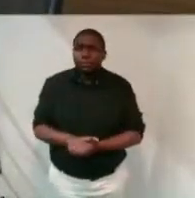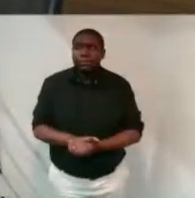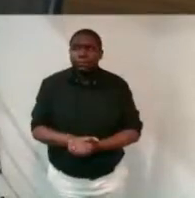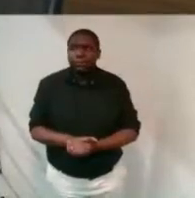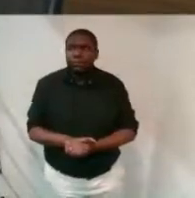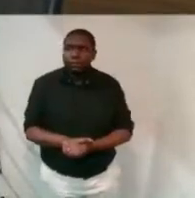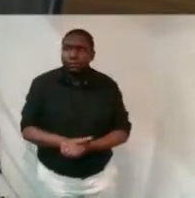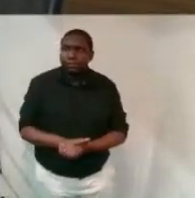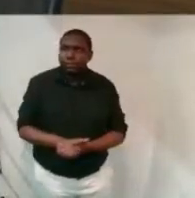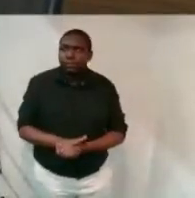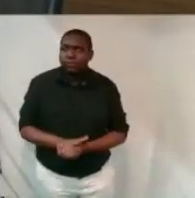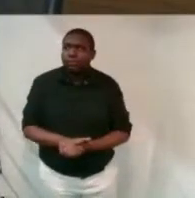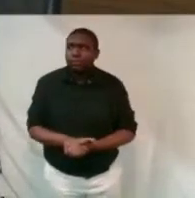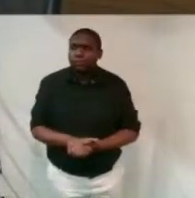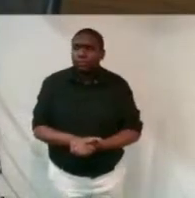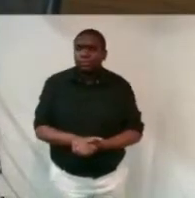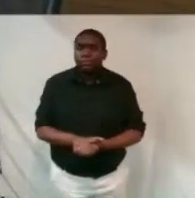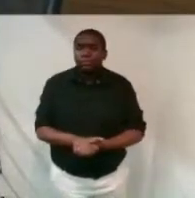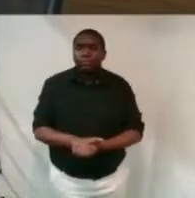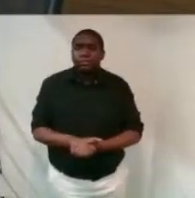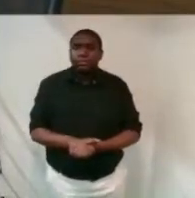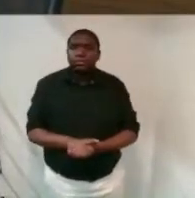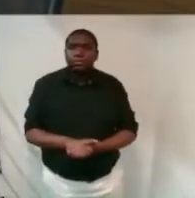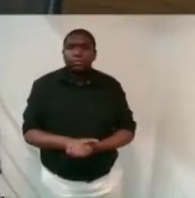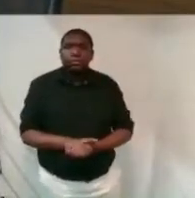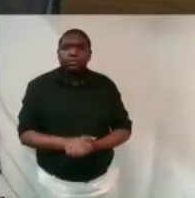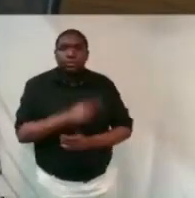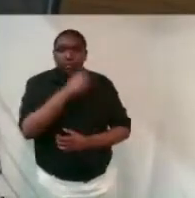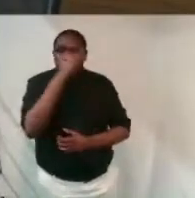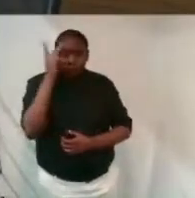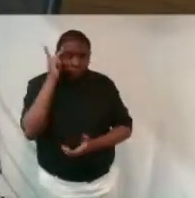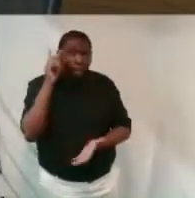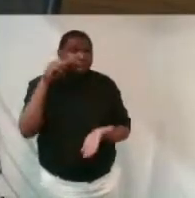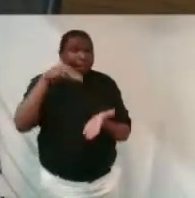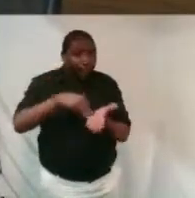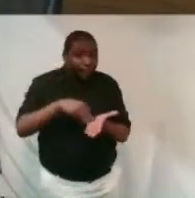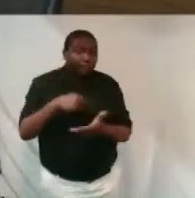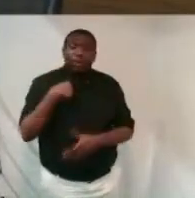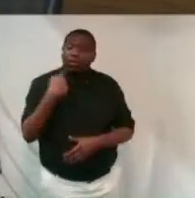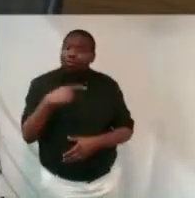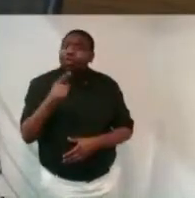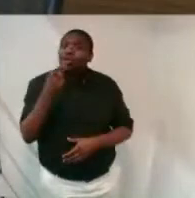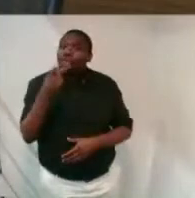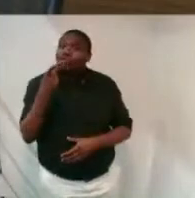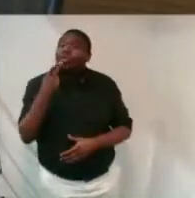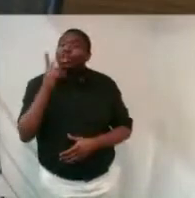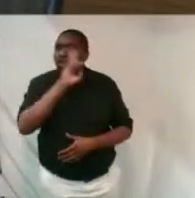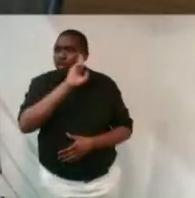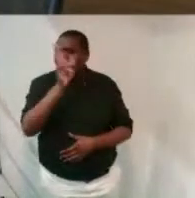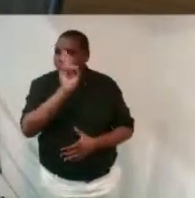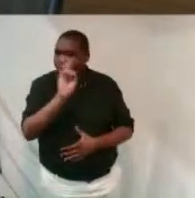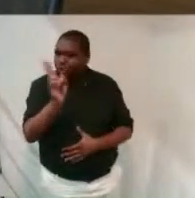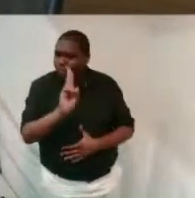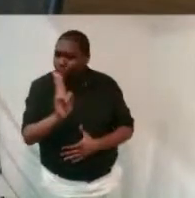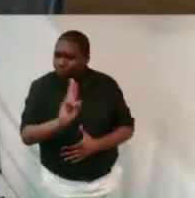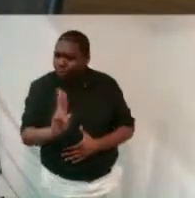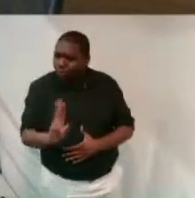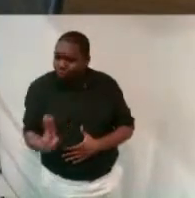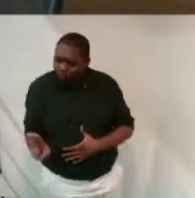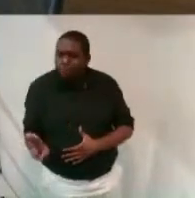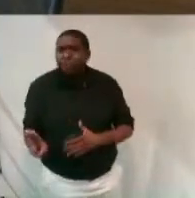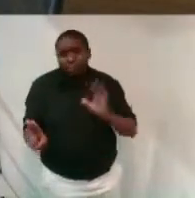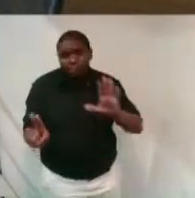Contei com o apoio restrito dos seguintes membros, que aqui eu vou citar por ordem alfabética, mas inicialmente,